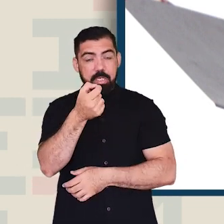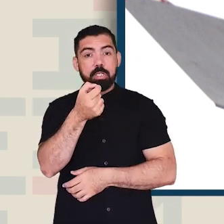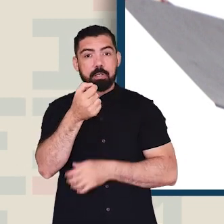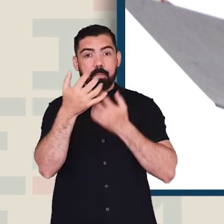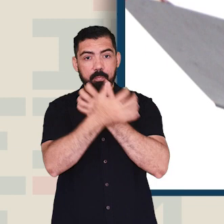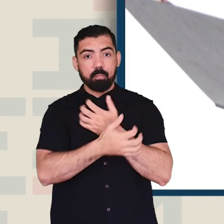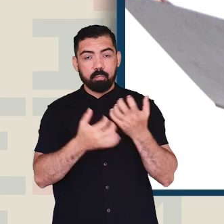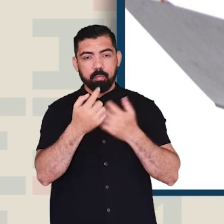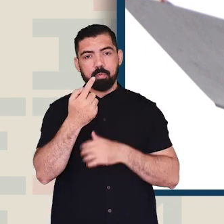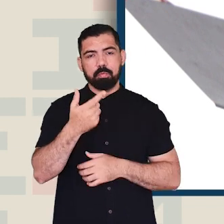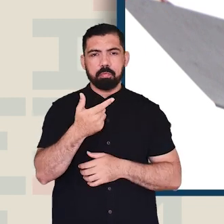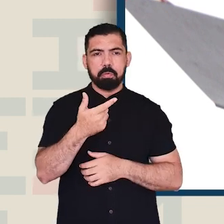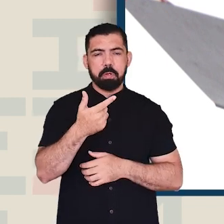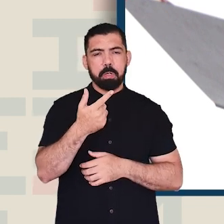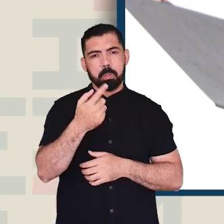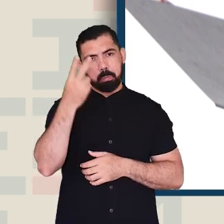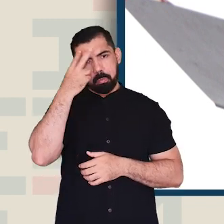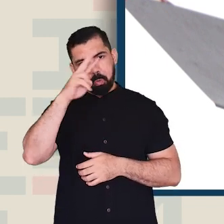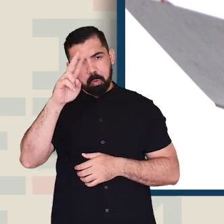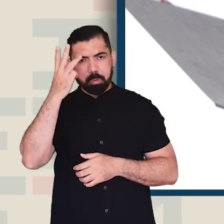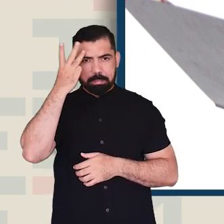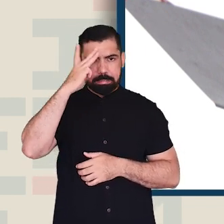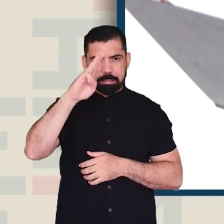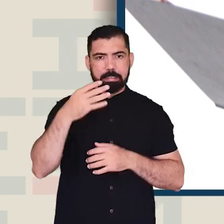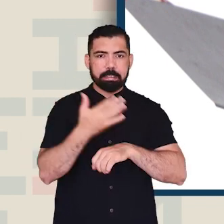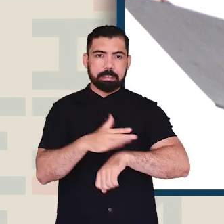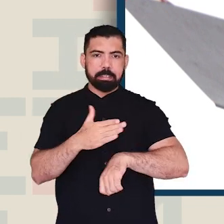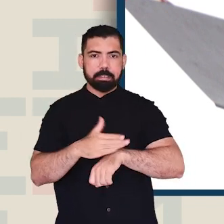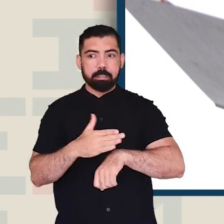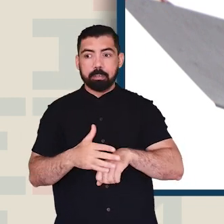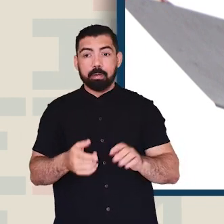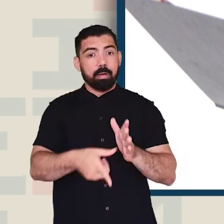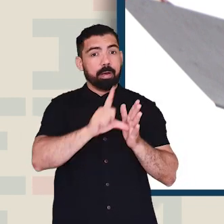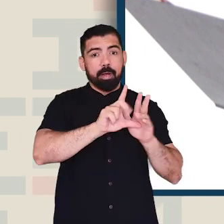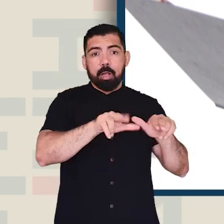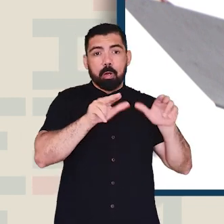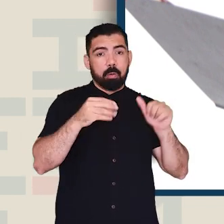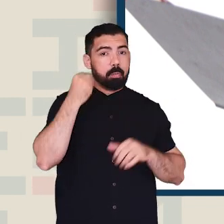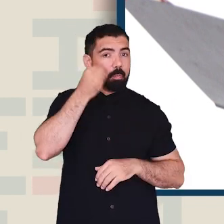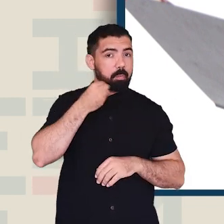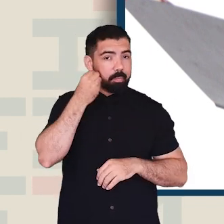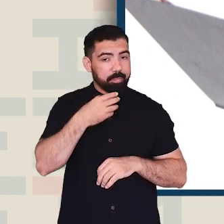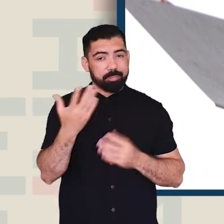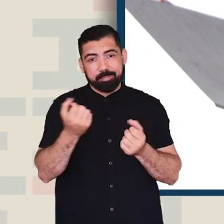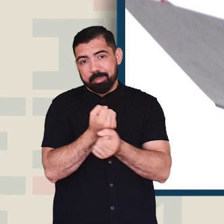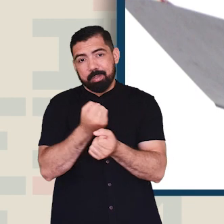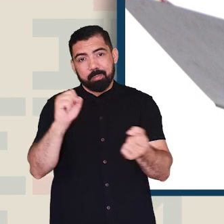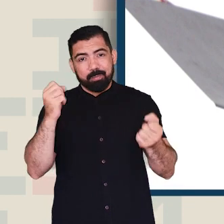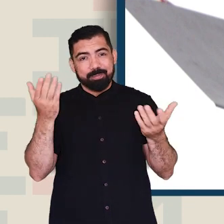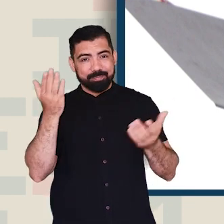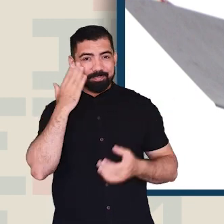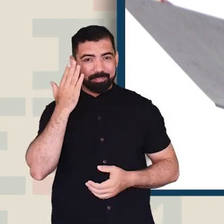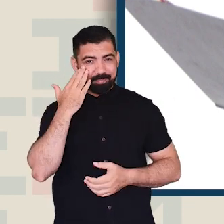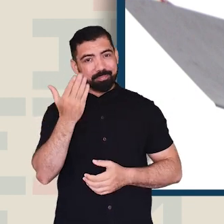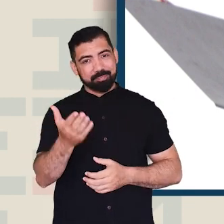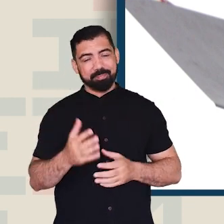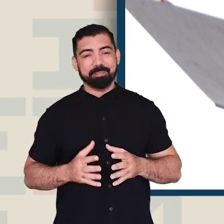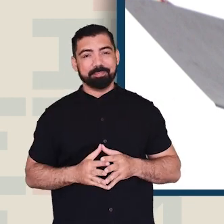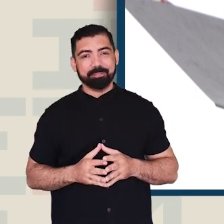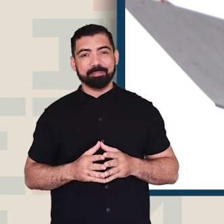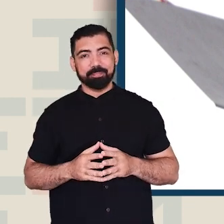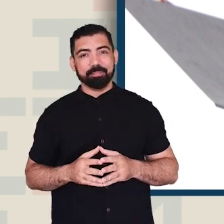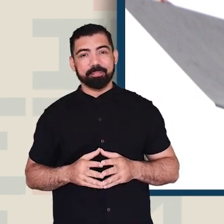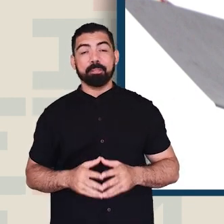dias de ensaio, músicas que eu nunca tinha ouvido na minha vida, né? É uma coisa quase impossível de fazer, né?